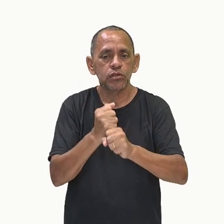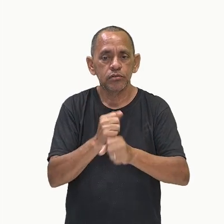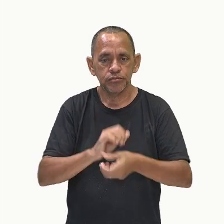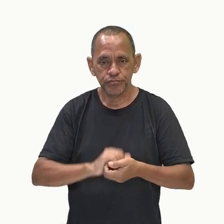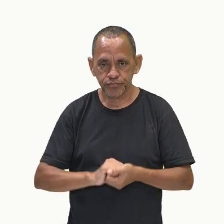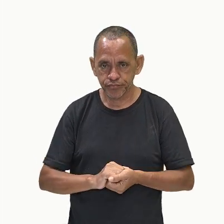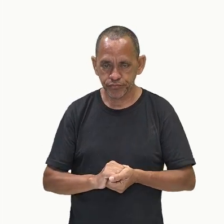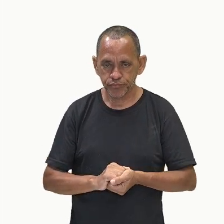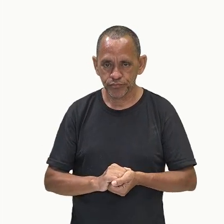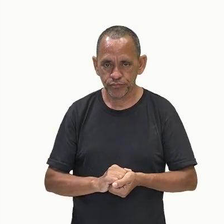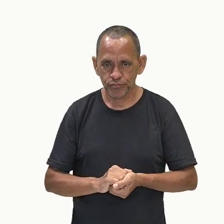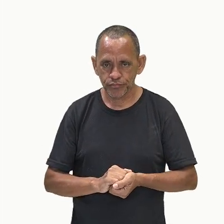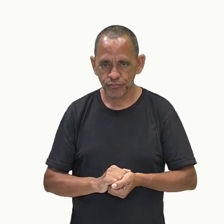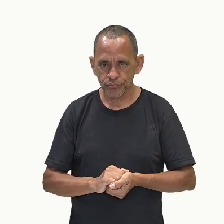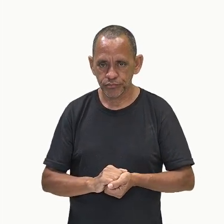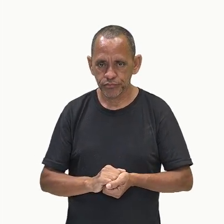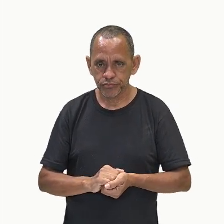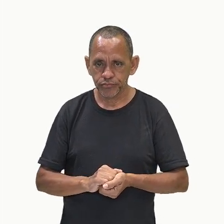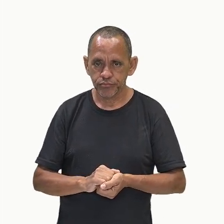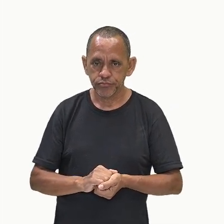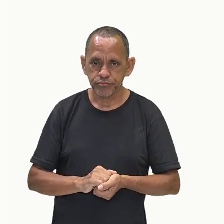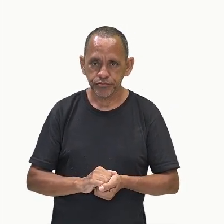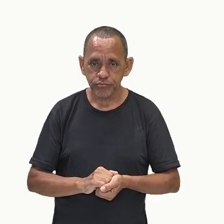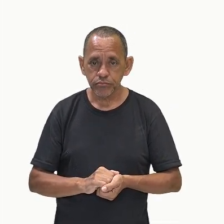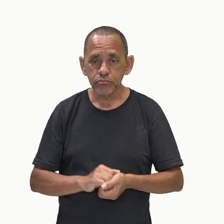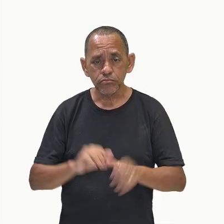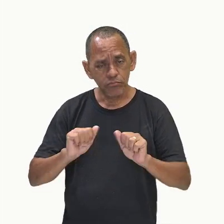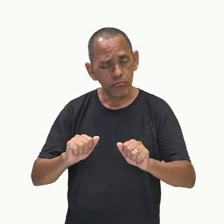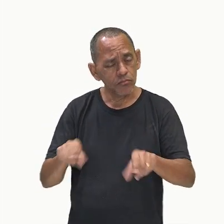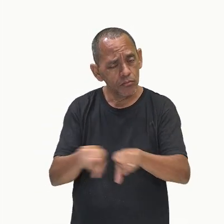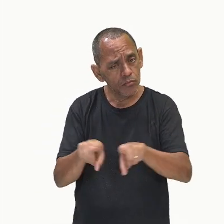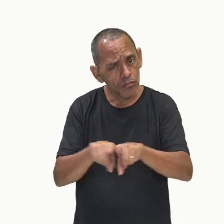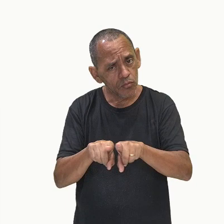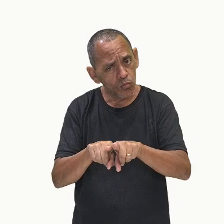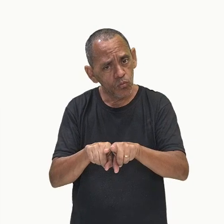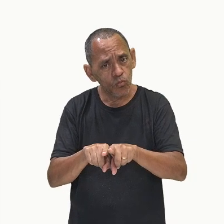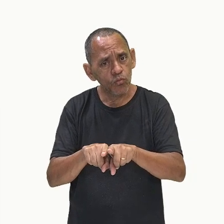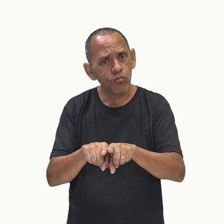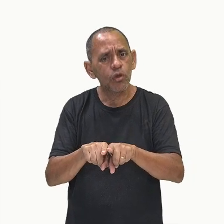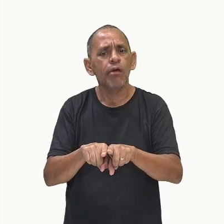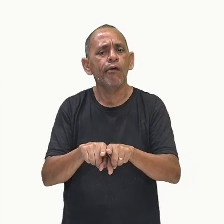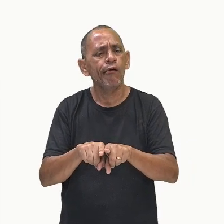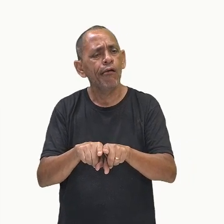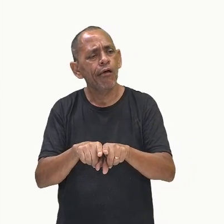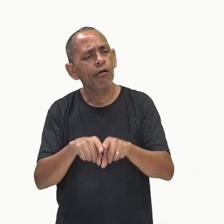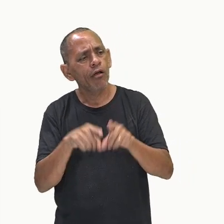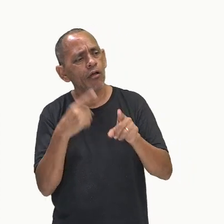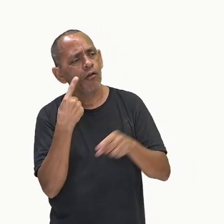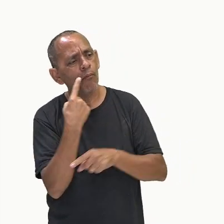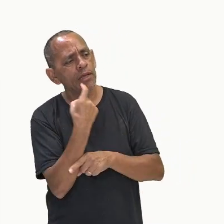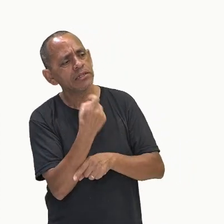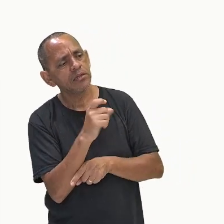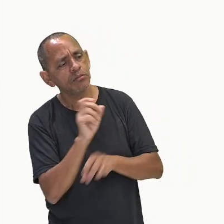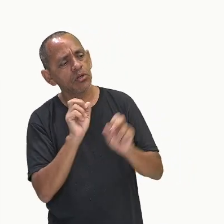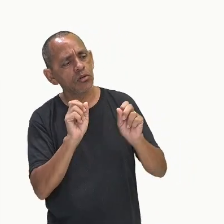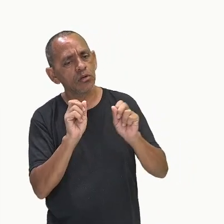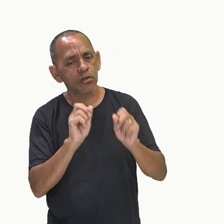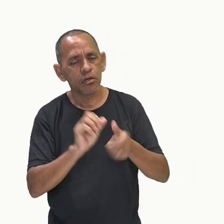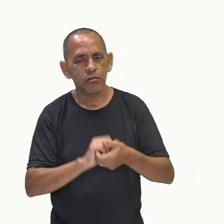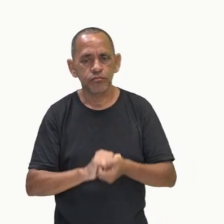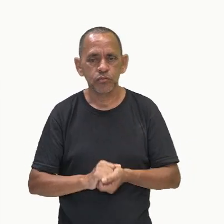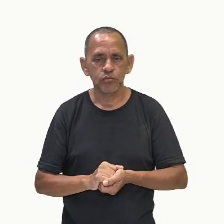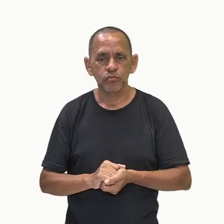raiz quadrada, né, a gente pode verificar que a raiz quadrada de 45 vai